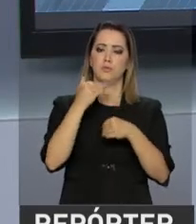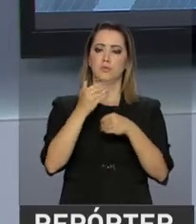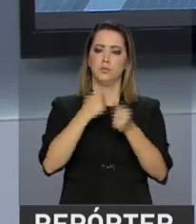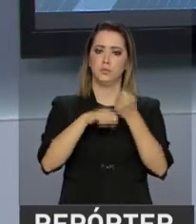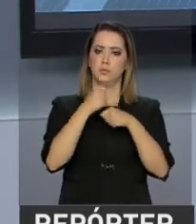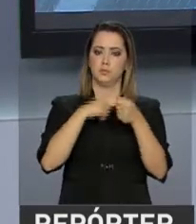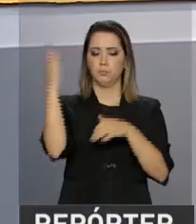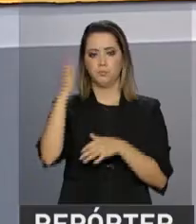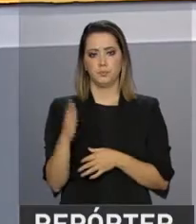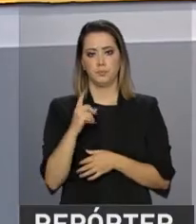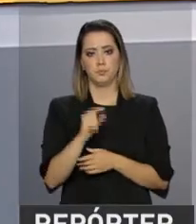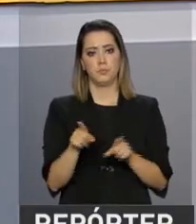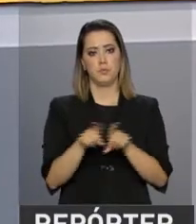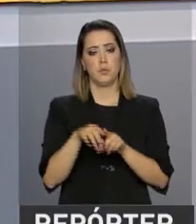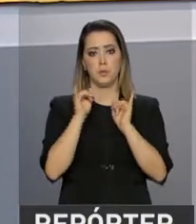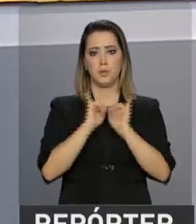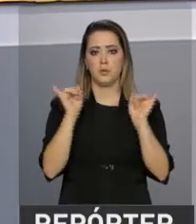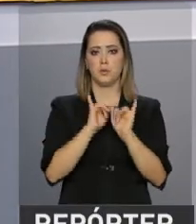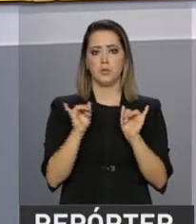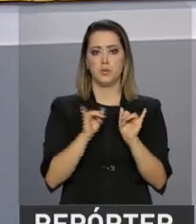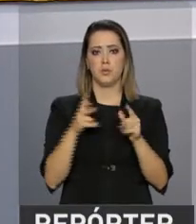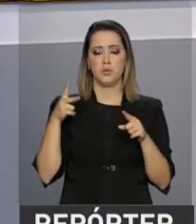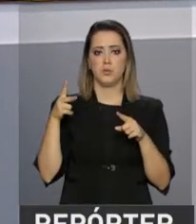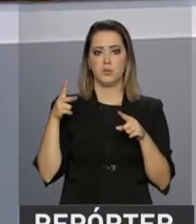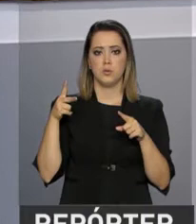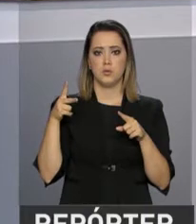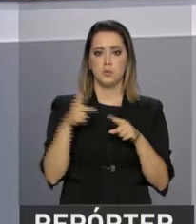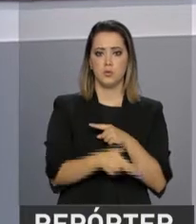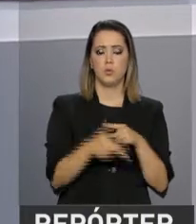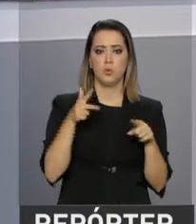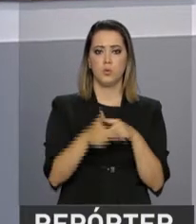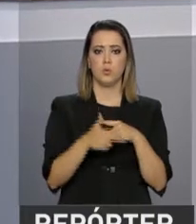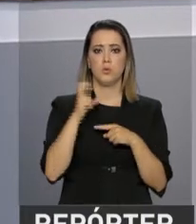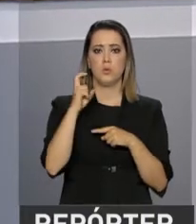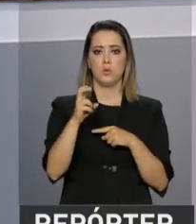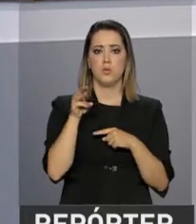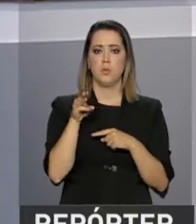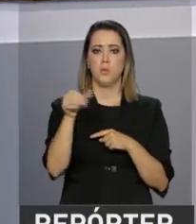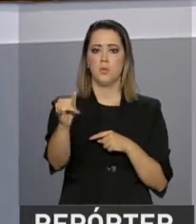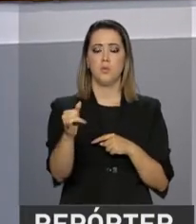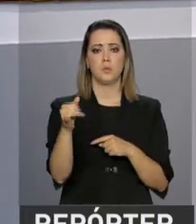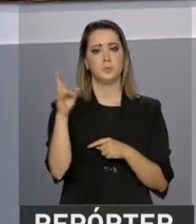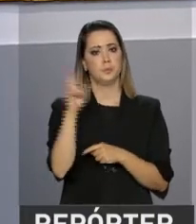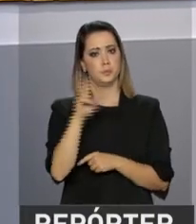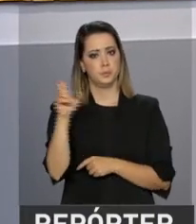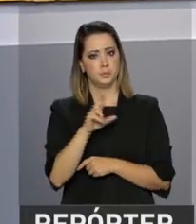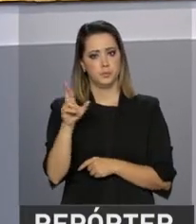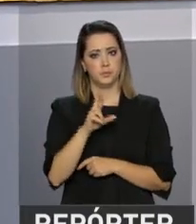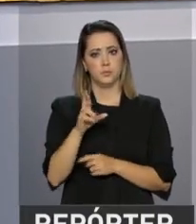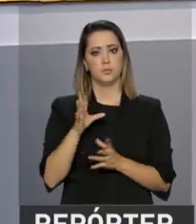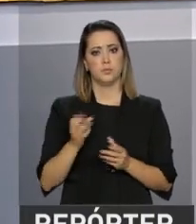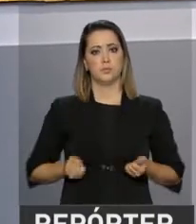economia brasileira também foi anunciado um contingenciamento com gerenciamento de 5 bilhões e 900 milhões de reais